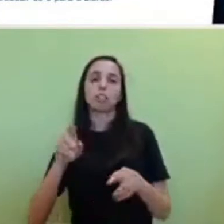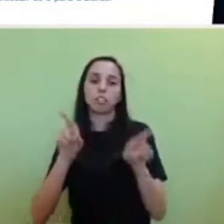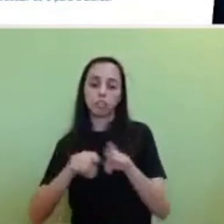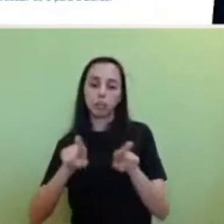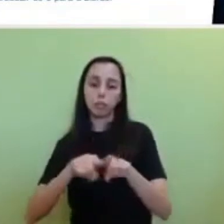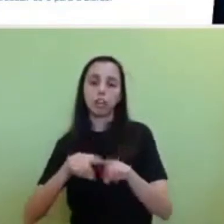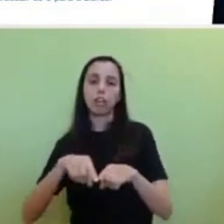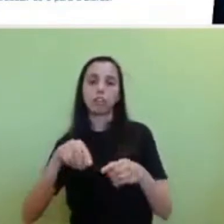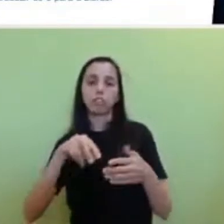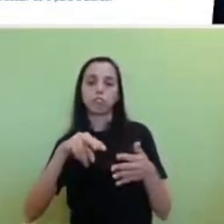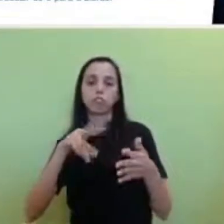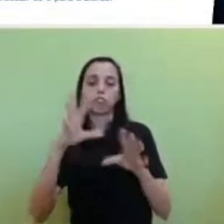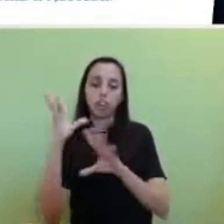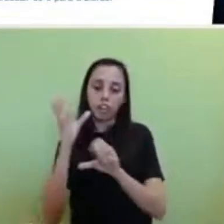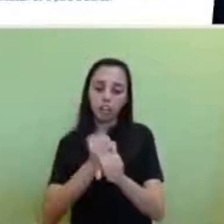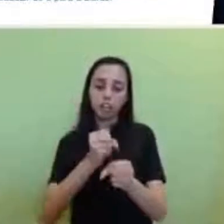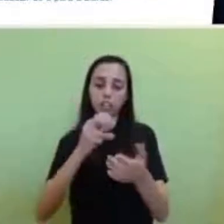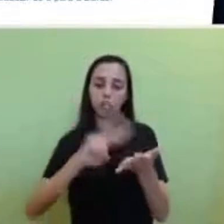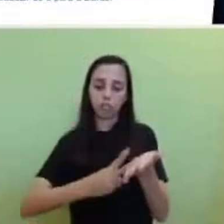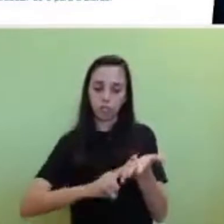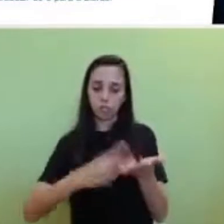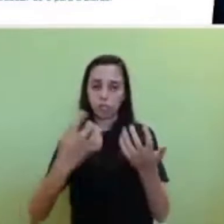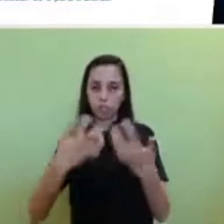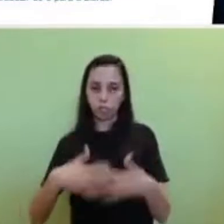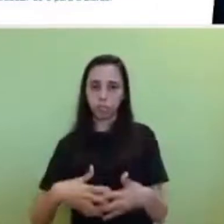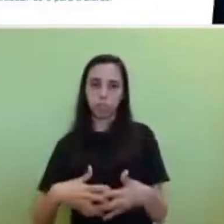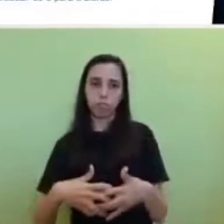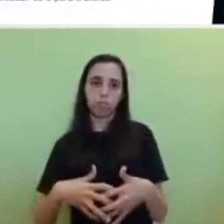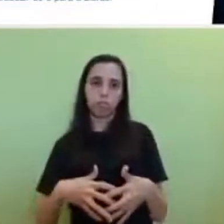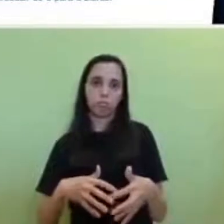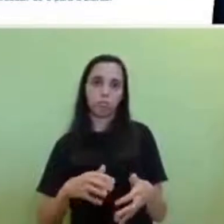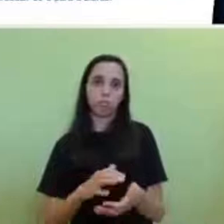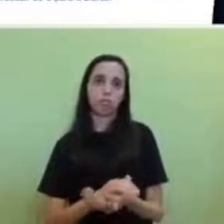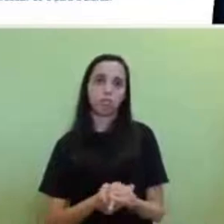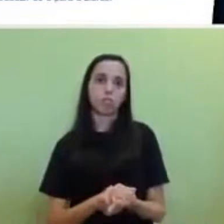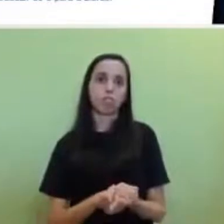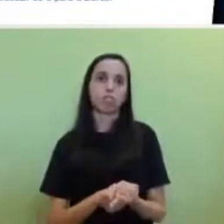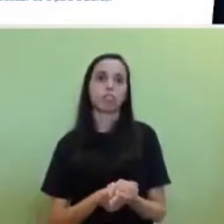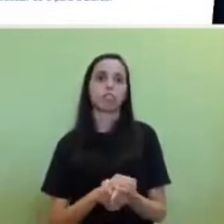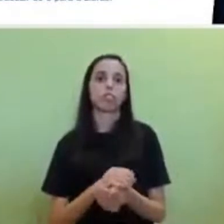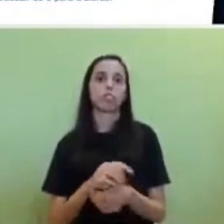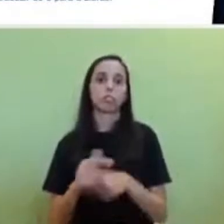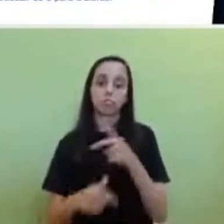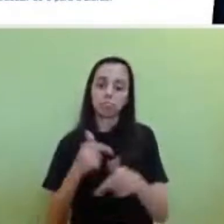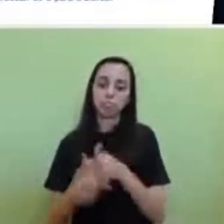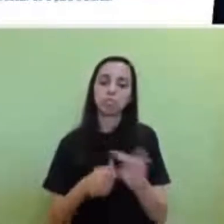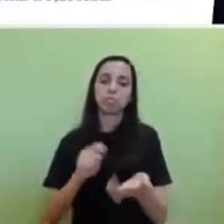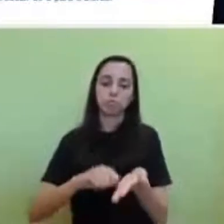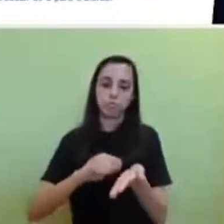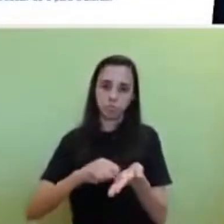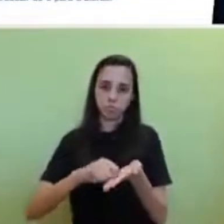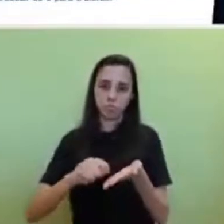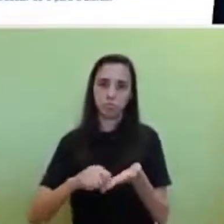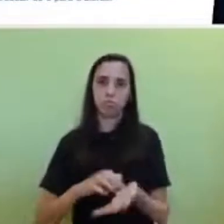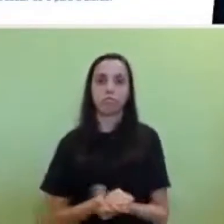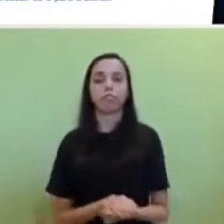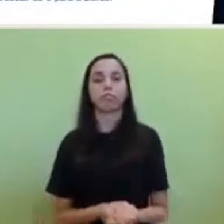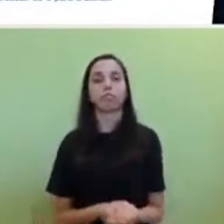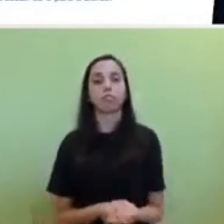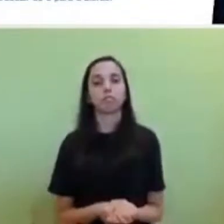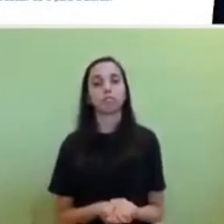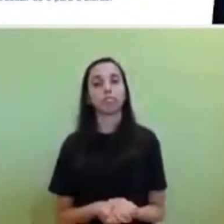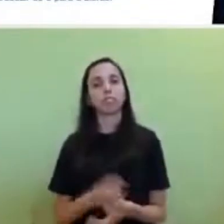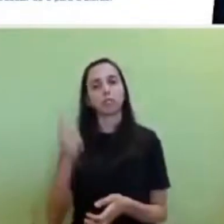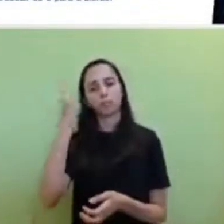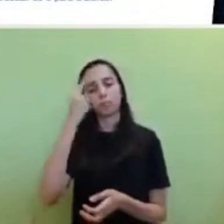utilizar um tradutor automático do que de tradução de fato, de trabalho, de escrita. Pensar na tradução